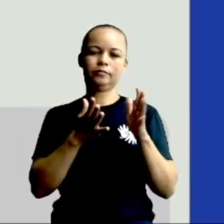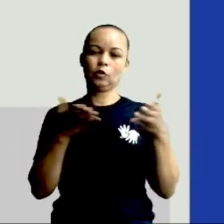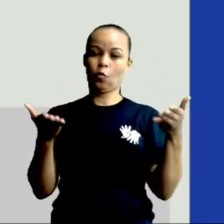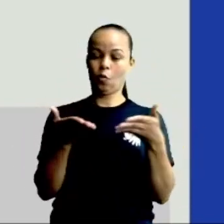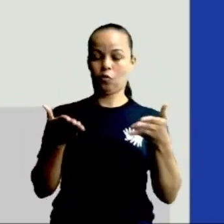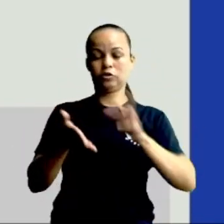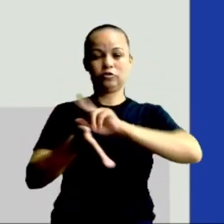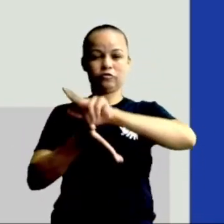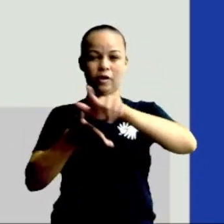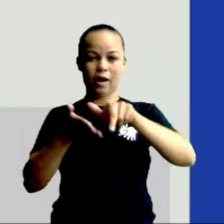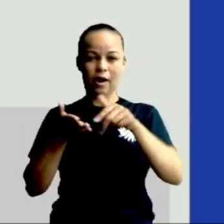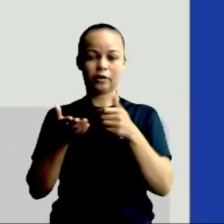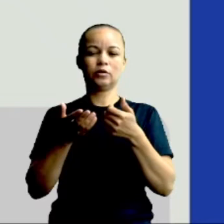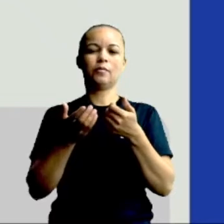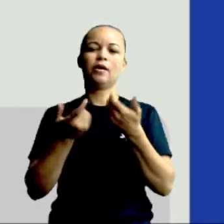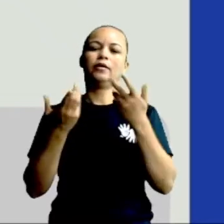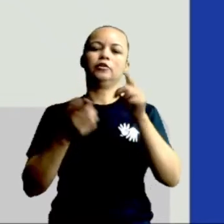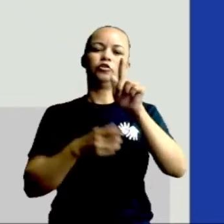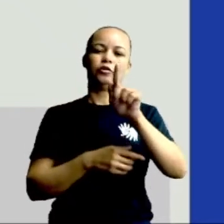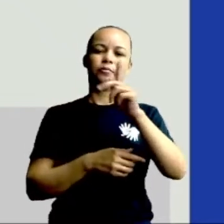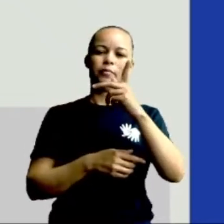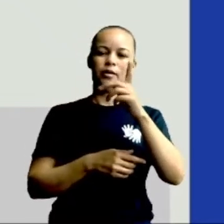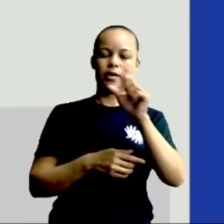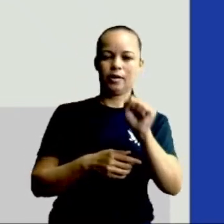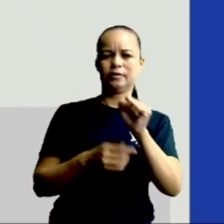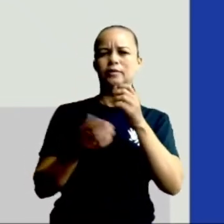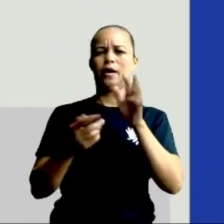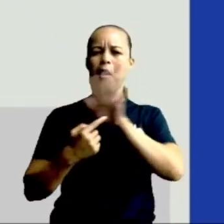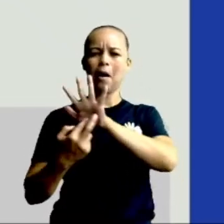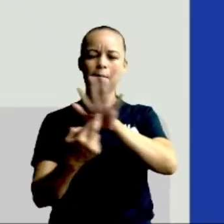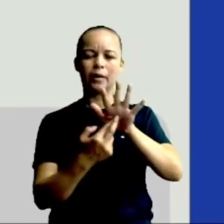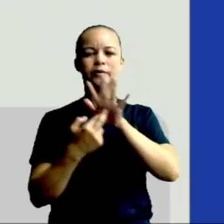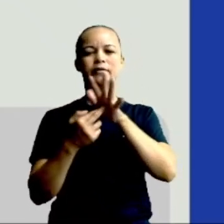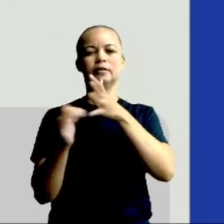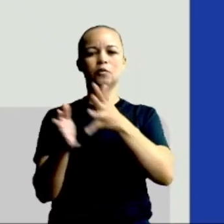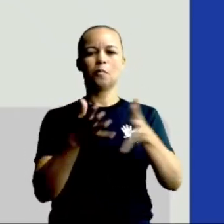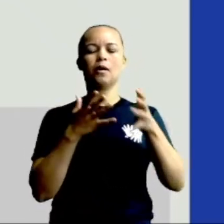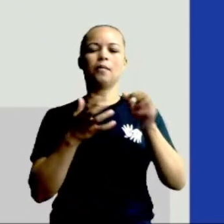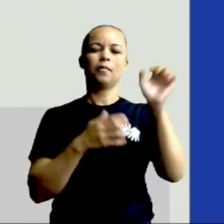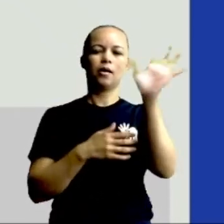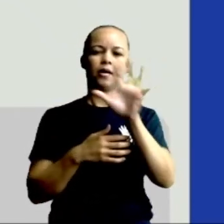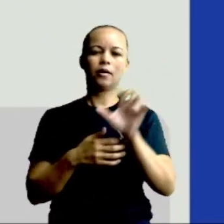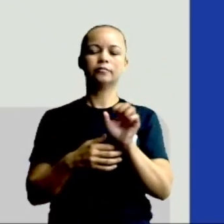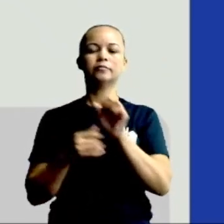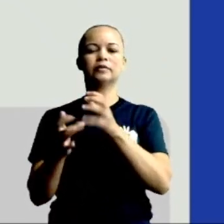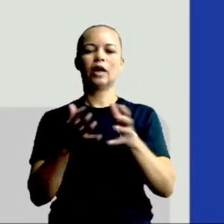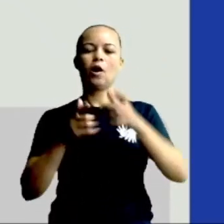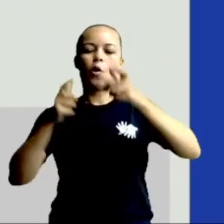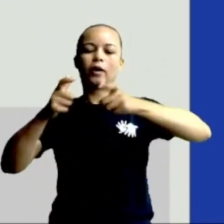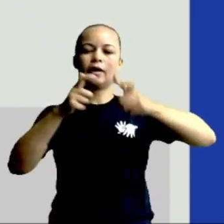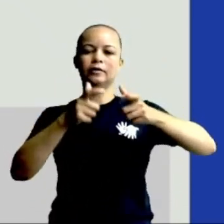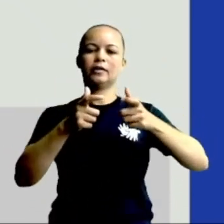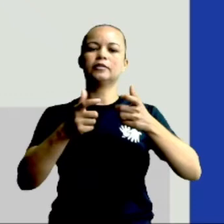muitos aparelhos de GPS já representam em um mapa digital a localização desejada.